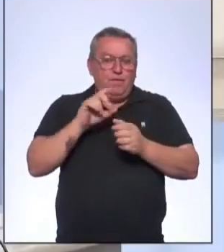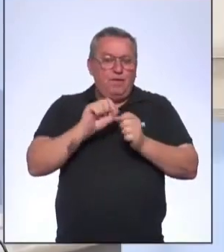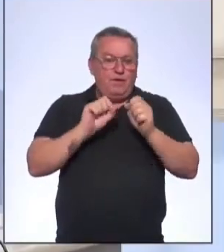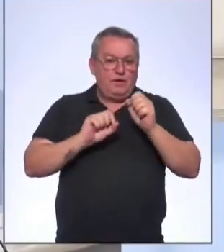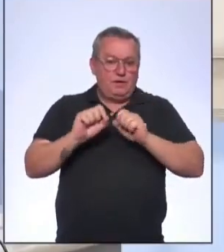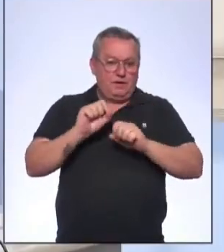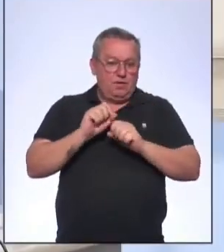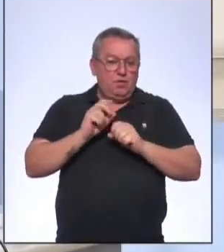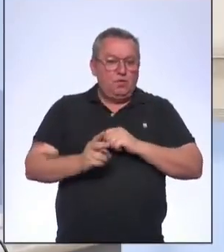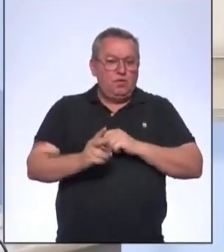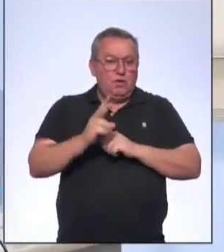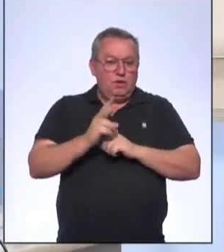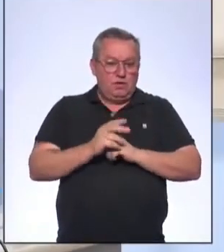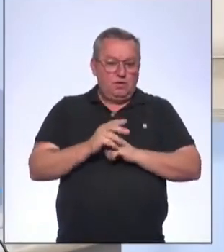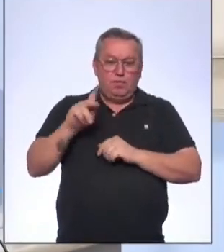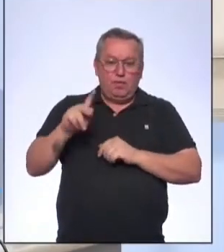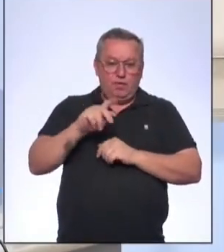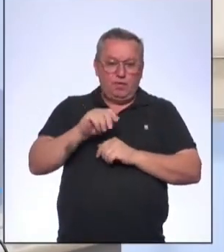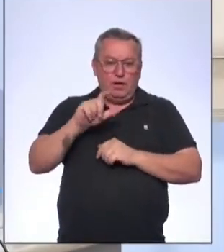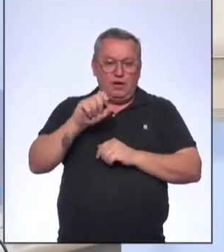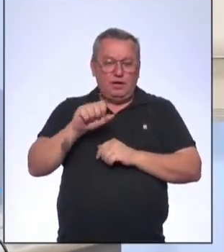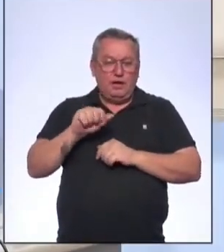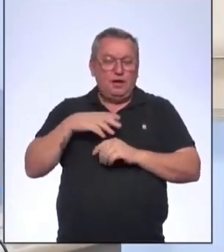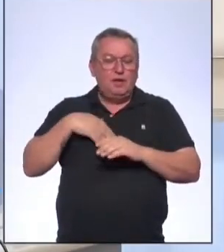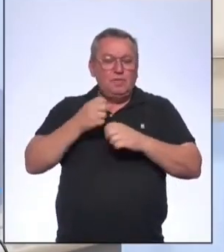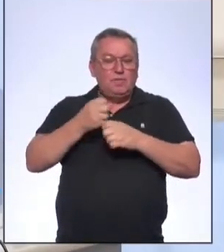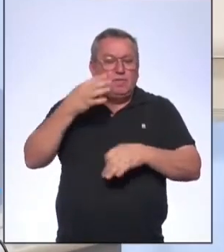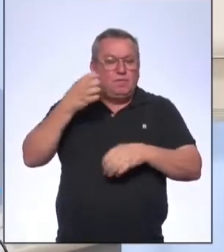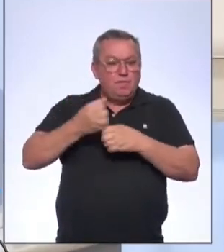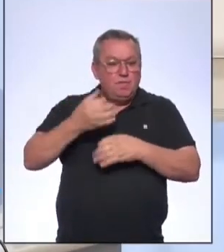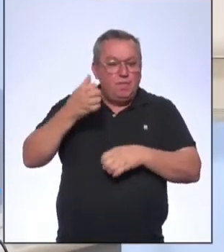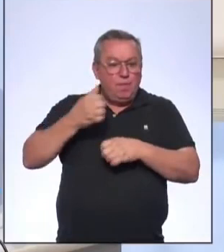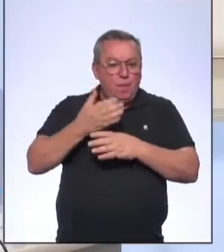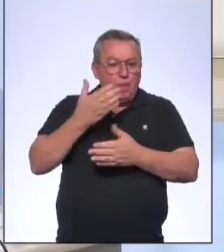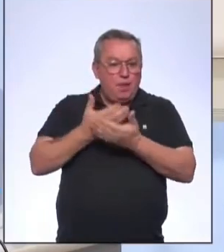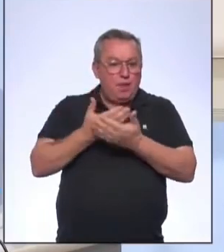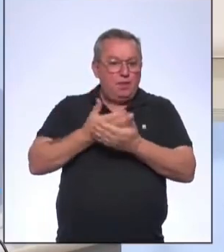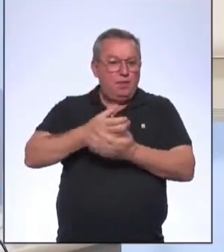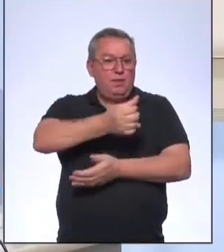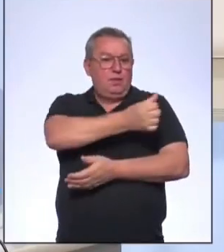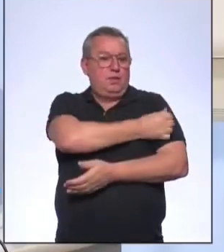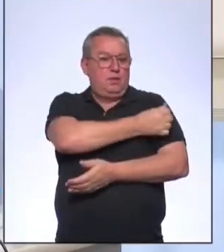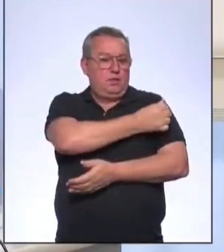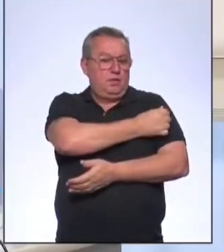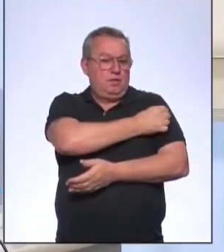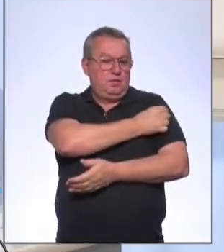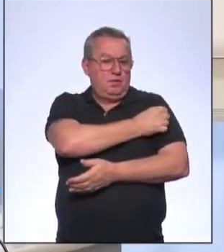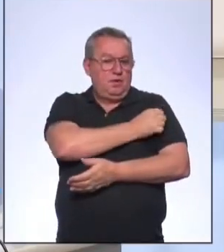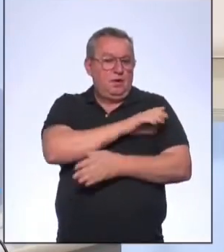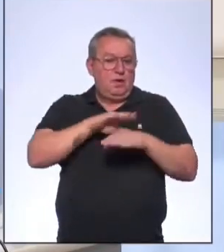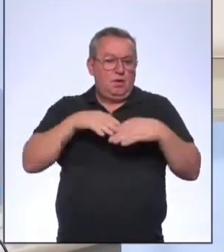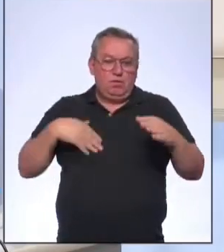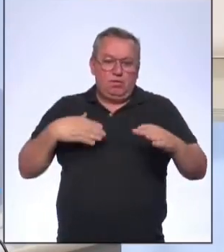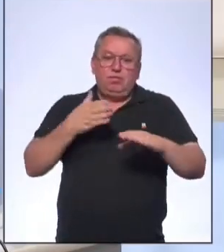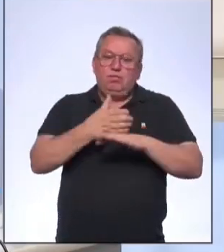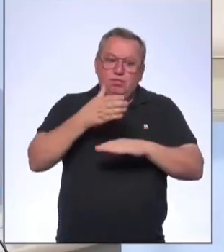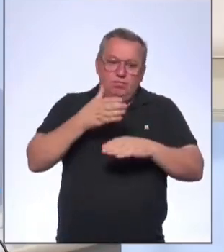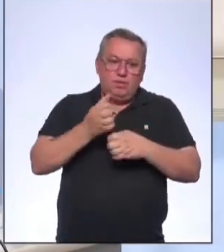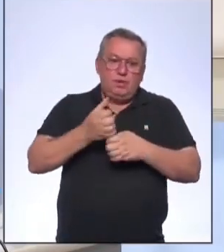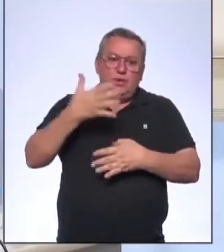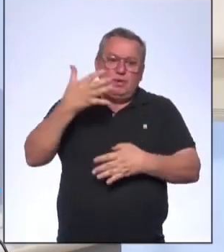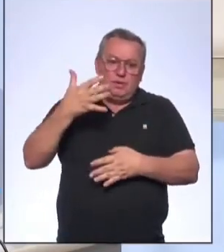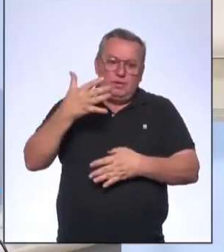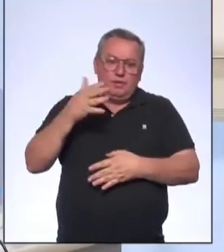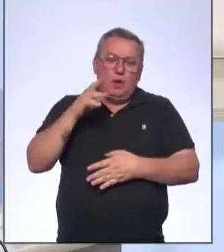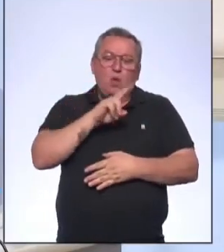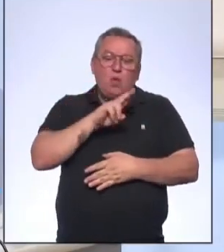dando continuidade. A professora Alessandra vai ficar no chat. A gente falou na aula do 6º agora há pouco. Gente, quando vocês forem participar, além do nome